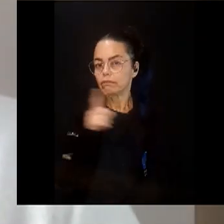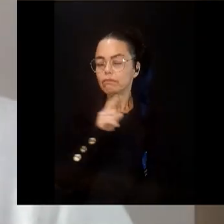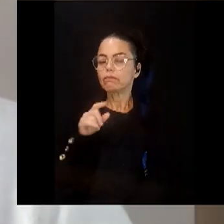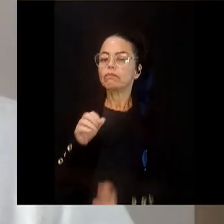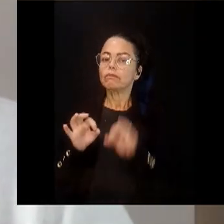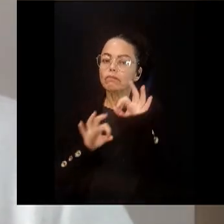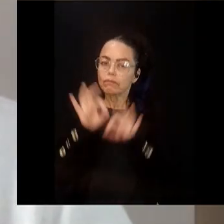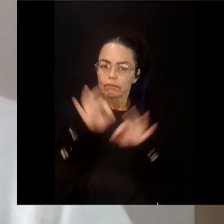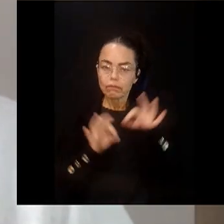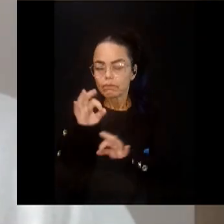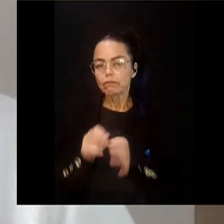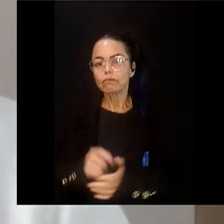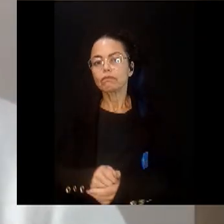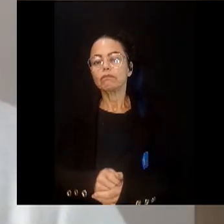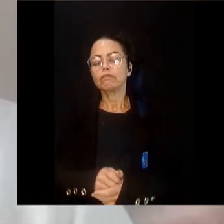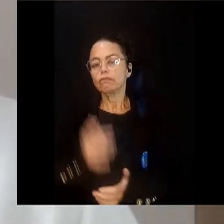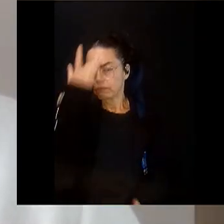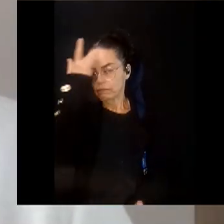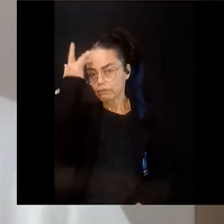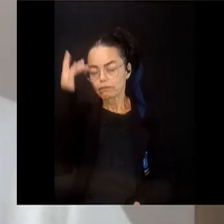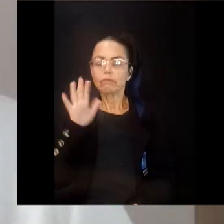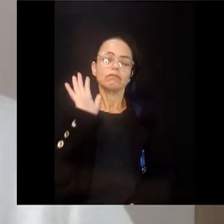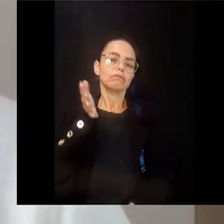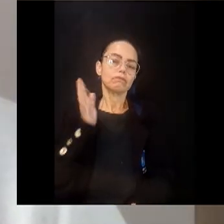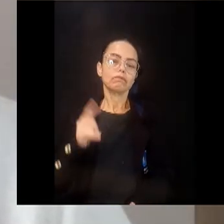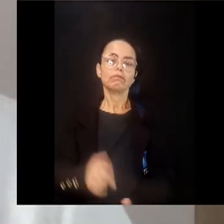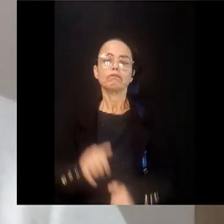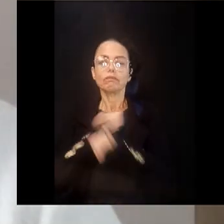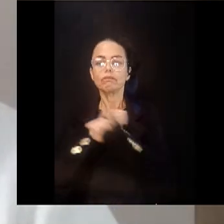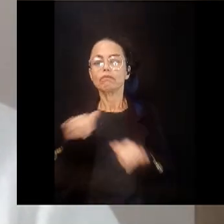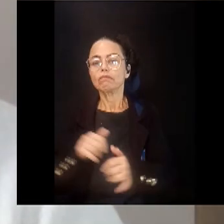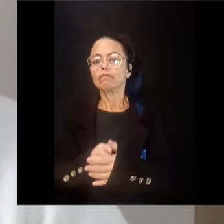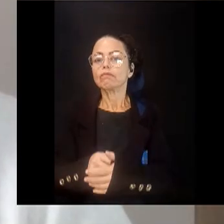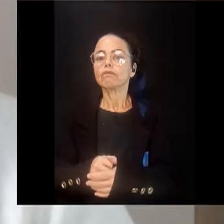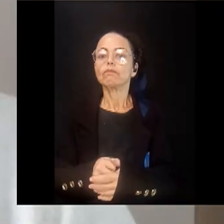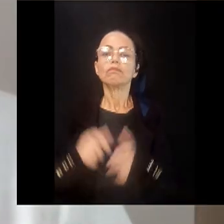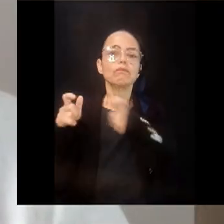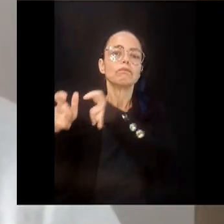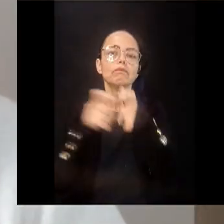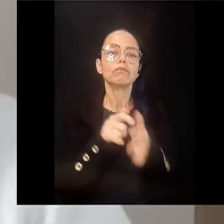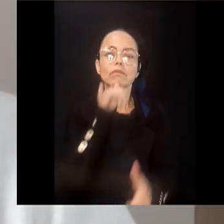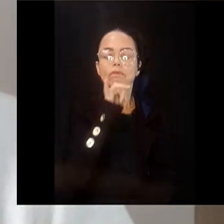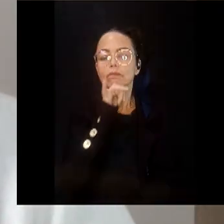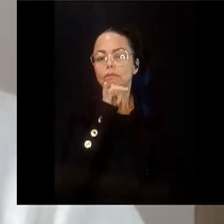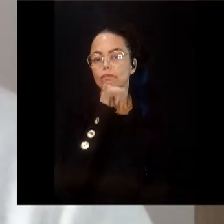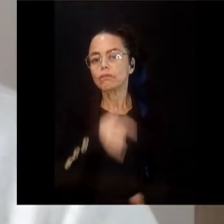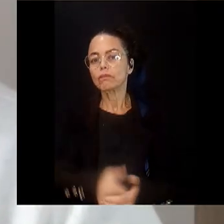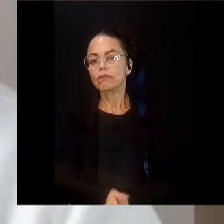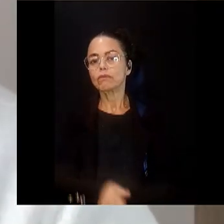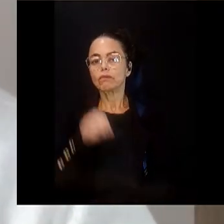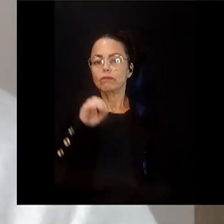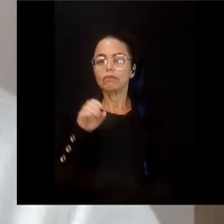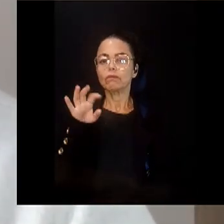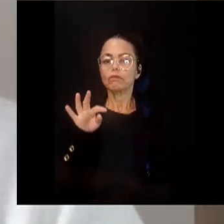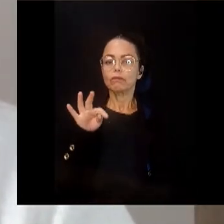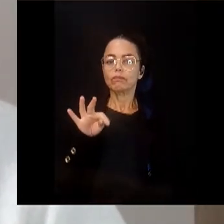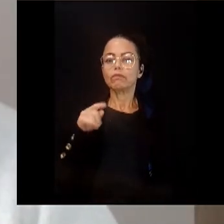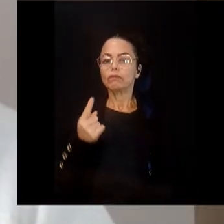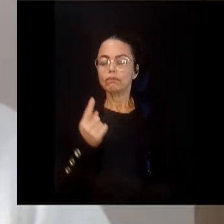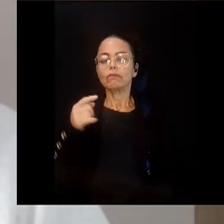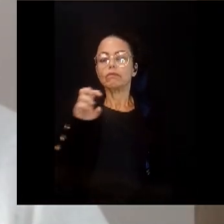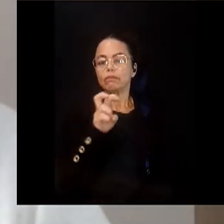da saúde mental ela já estava expressamente em vários dispositivos, como, por exemplo, OIT 155, né, foi